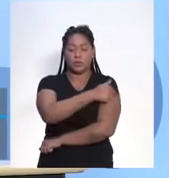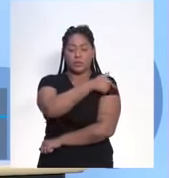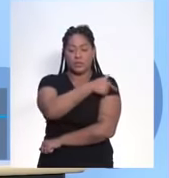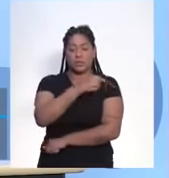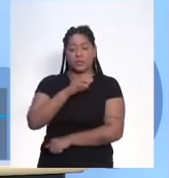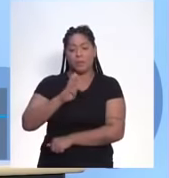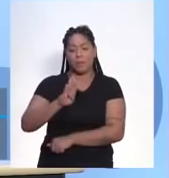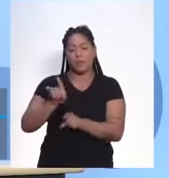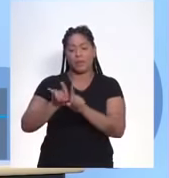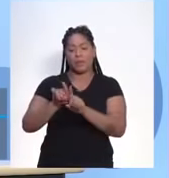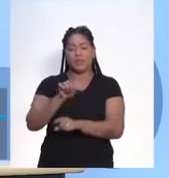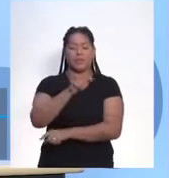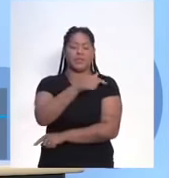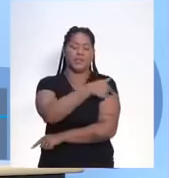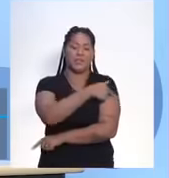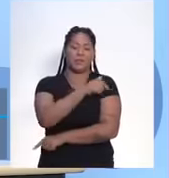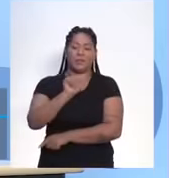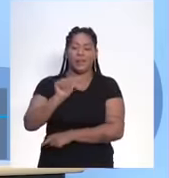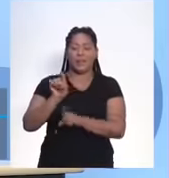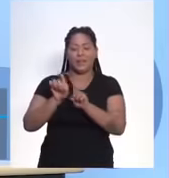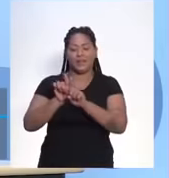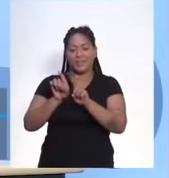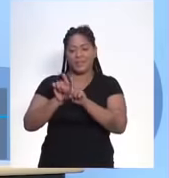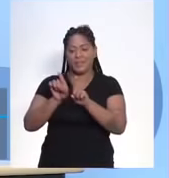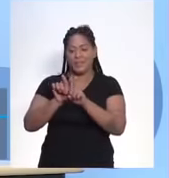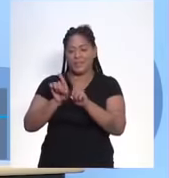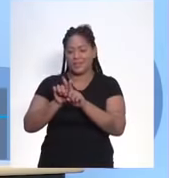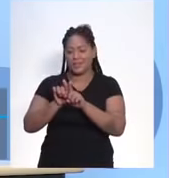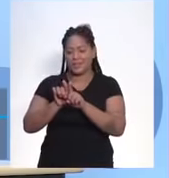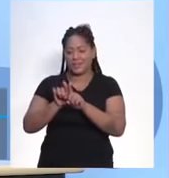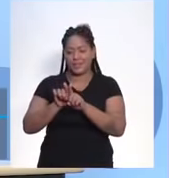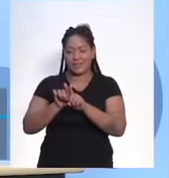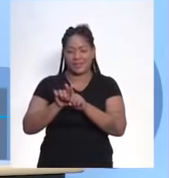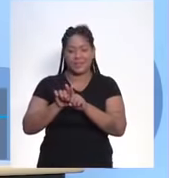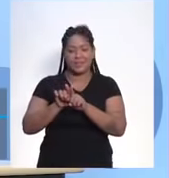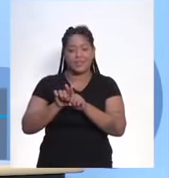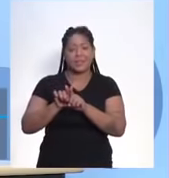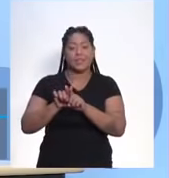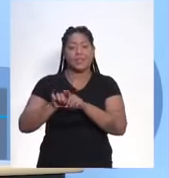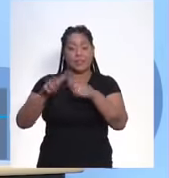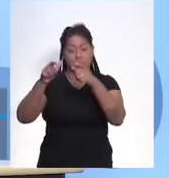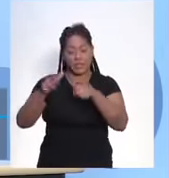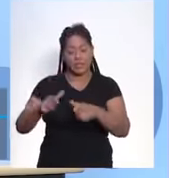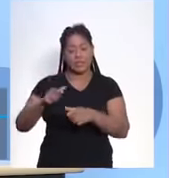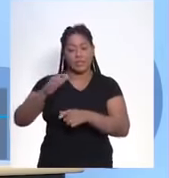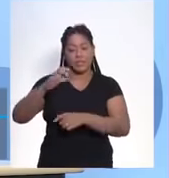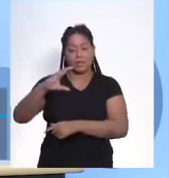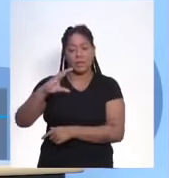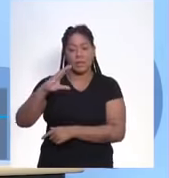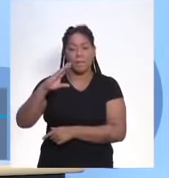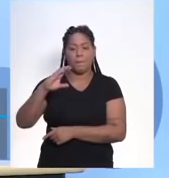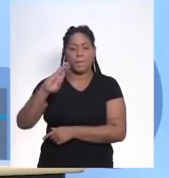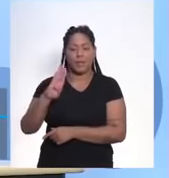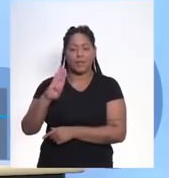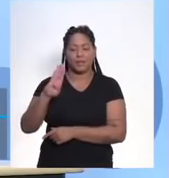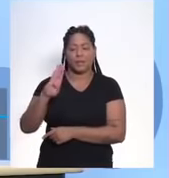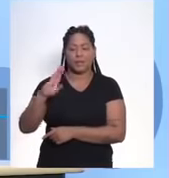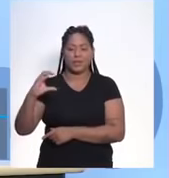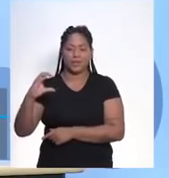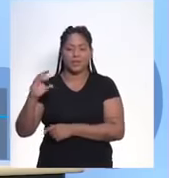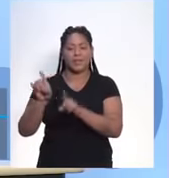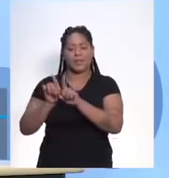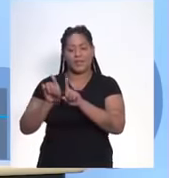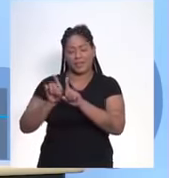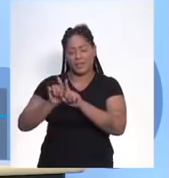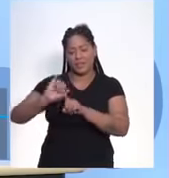da escola Jean Piaget de São Bernardo do Campo Tá nem a pena né Deixa eu ver quem mais Escola Estadual Jardim São